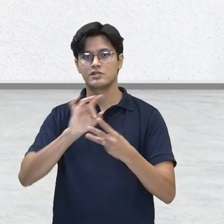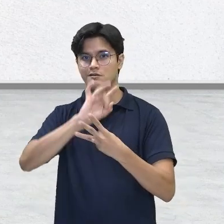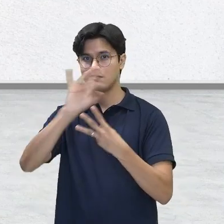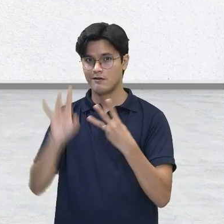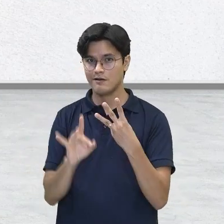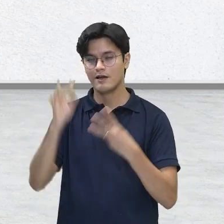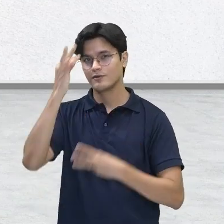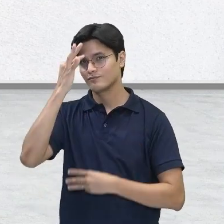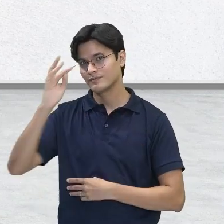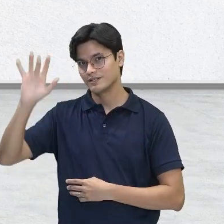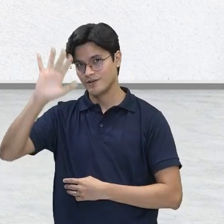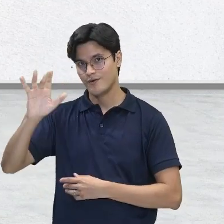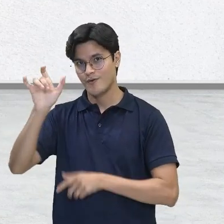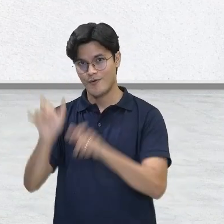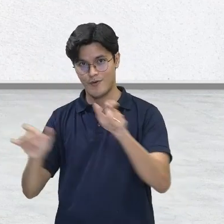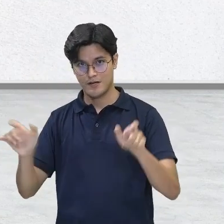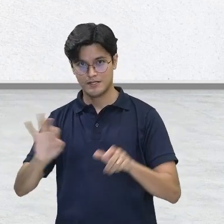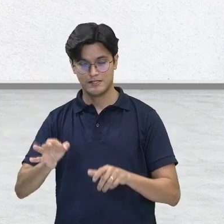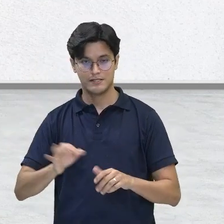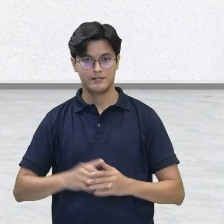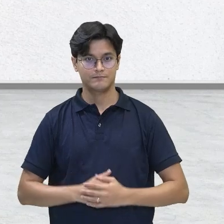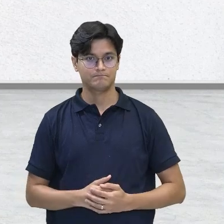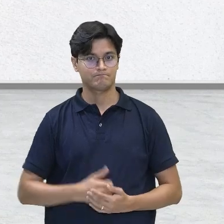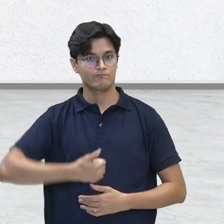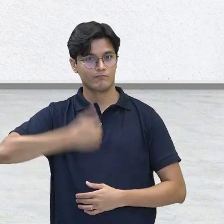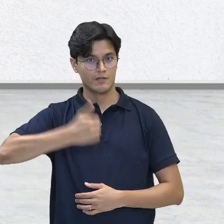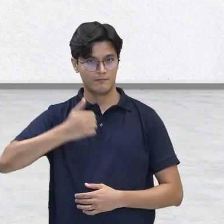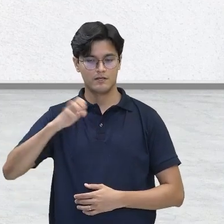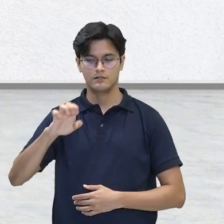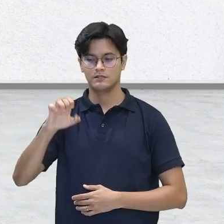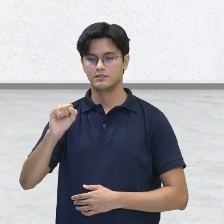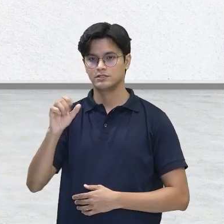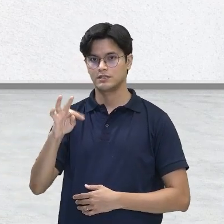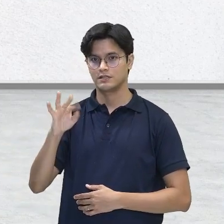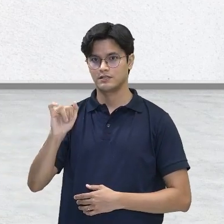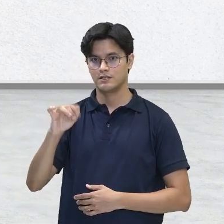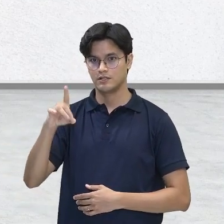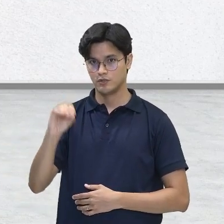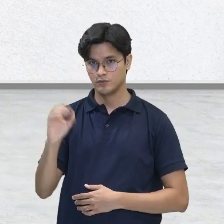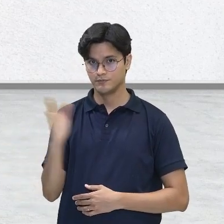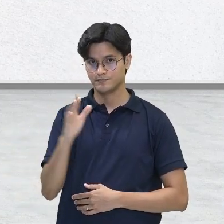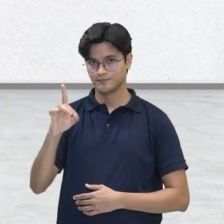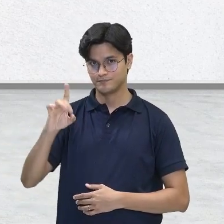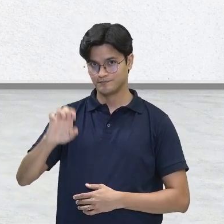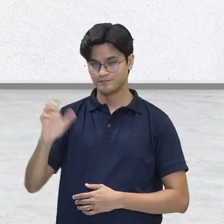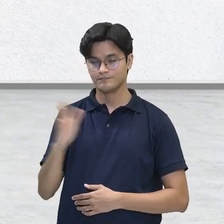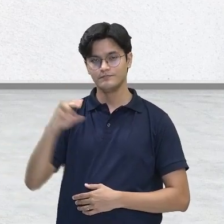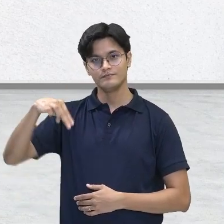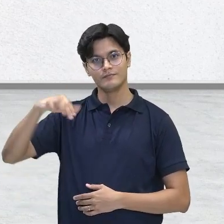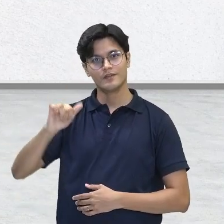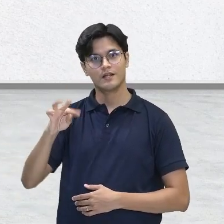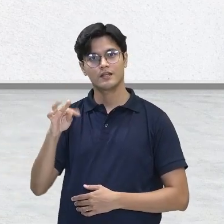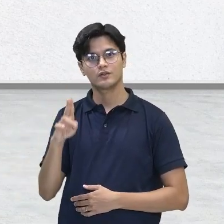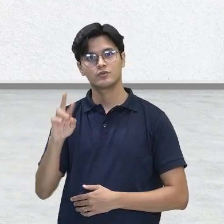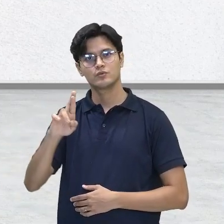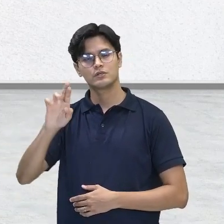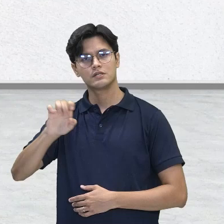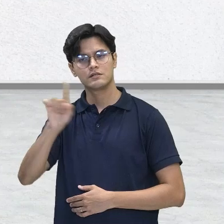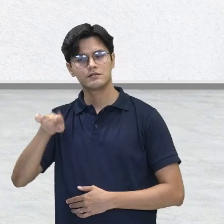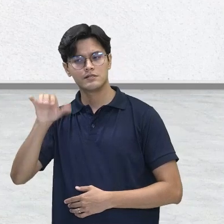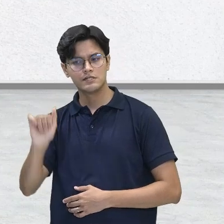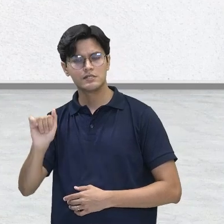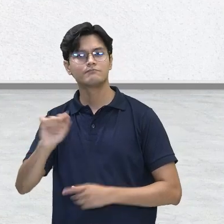características do Estado contratualista. Primeiro, Estado de natureza. Então, Hobbes descreve o Estado de